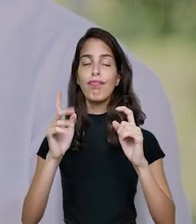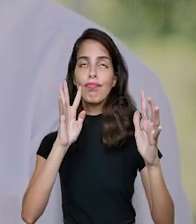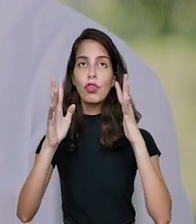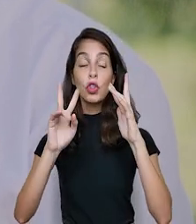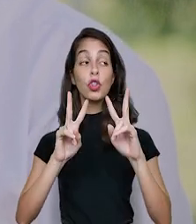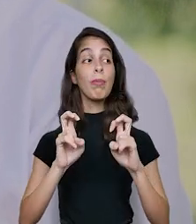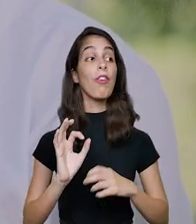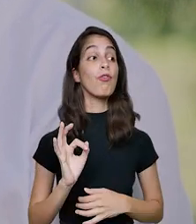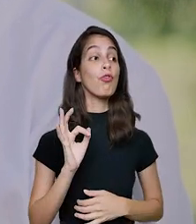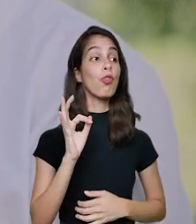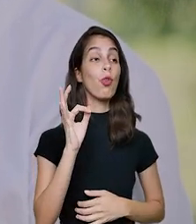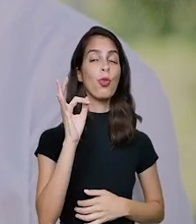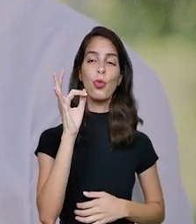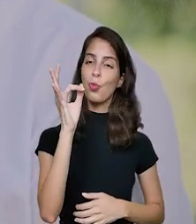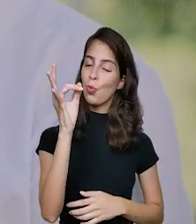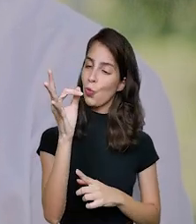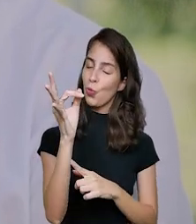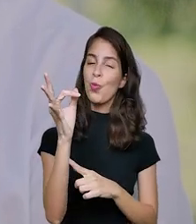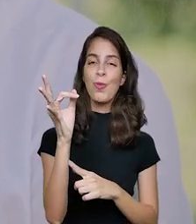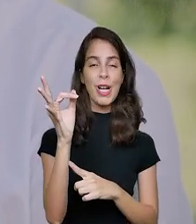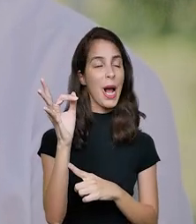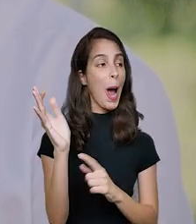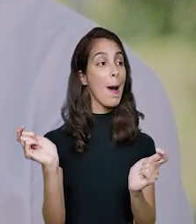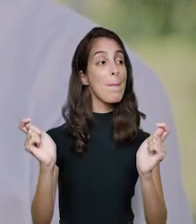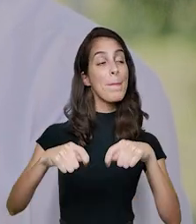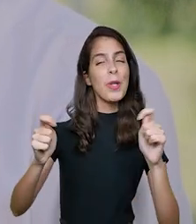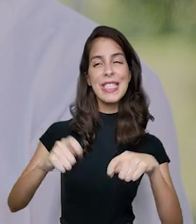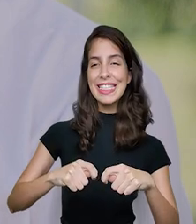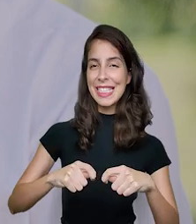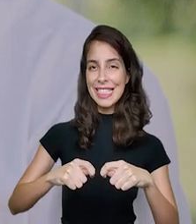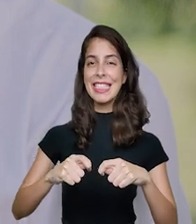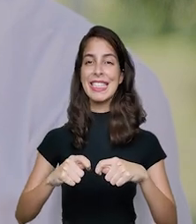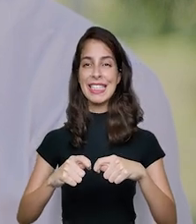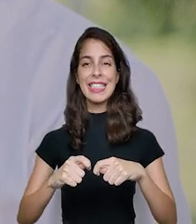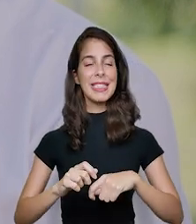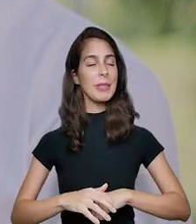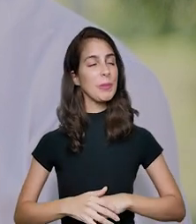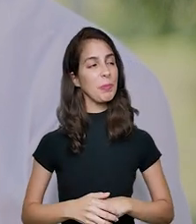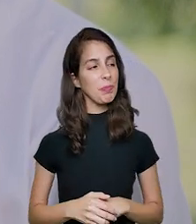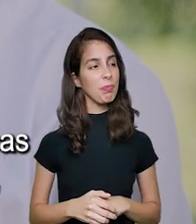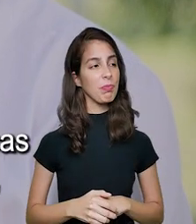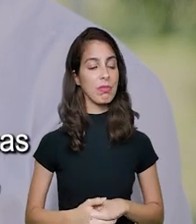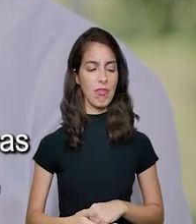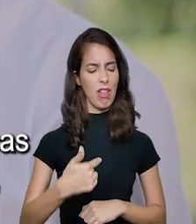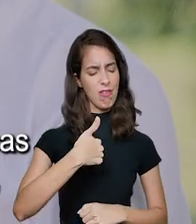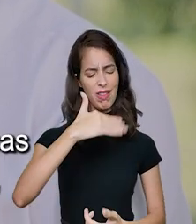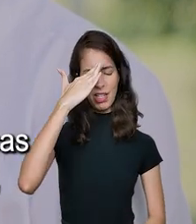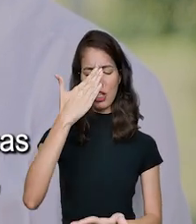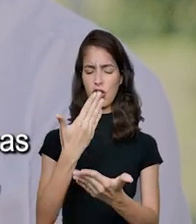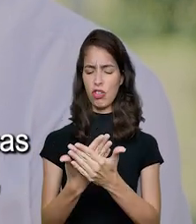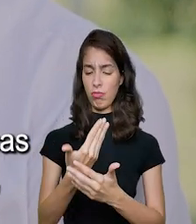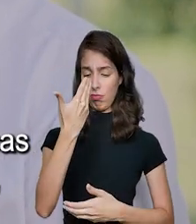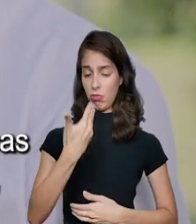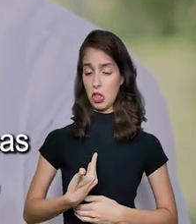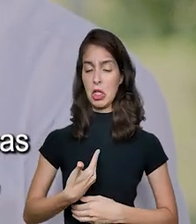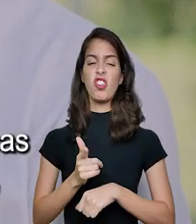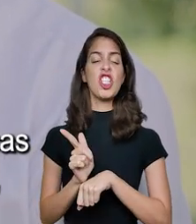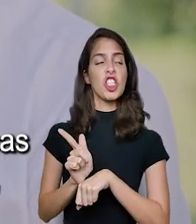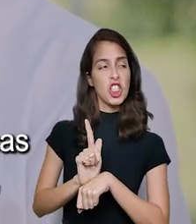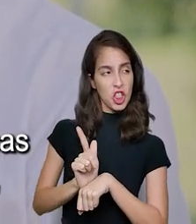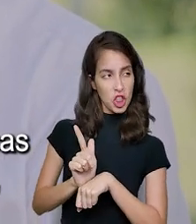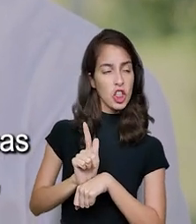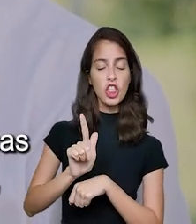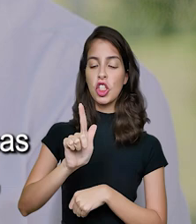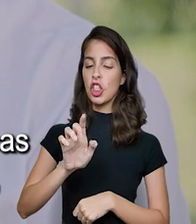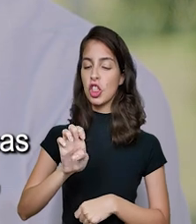né então eu eu eu imagino assim que na minha condição aqui na na gestão e e os demais todos aqui são gestores